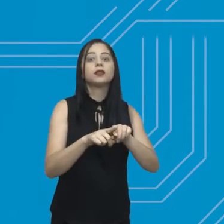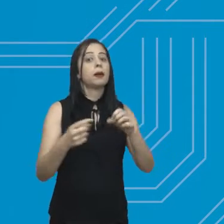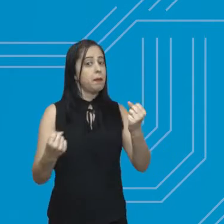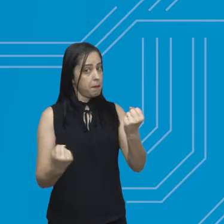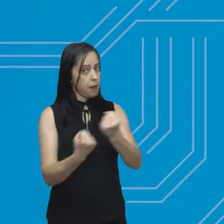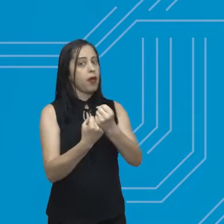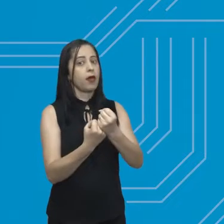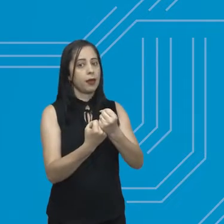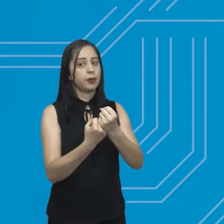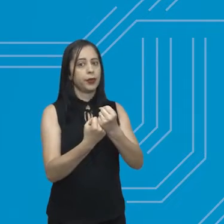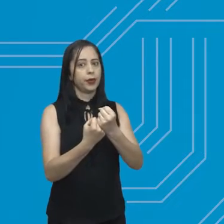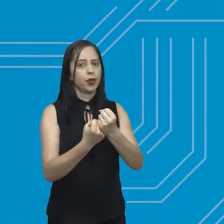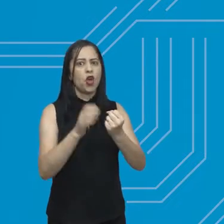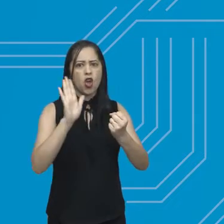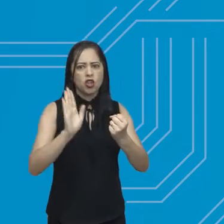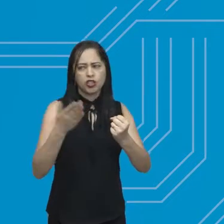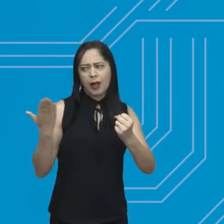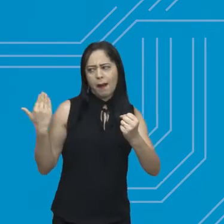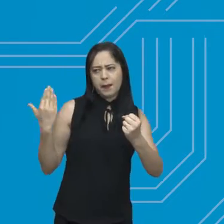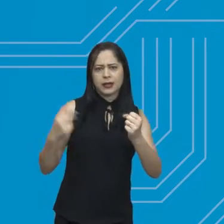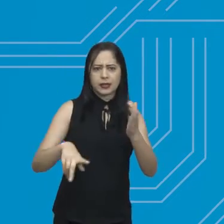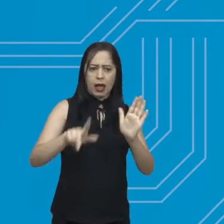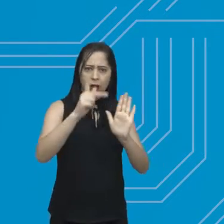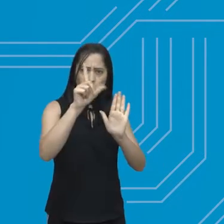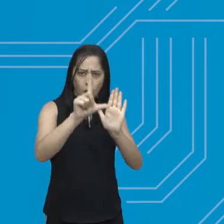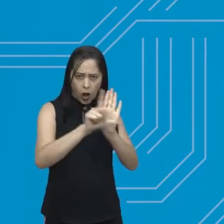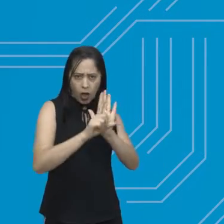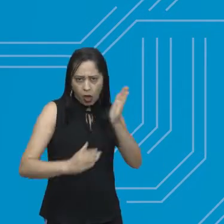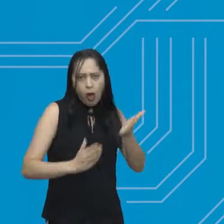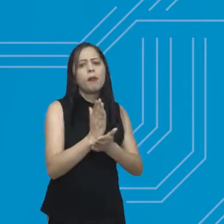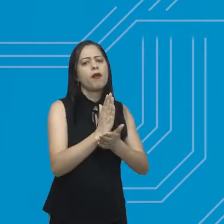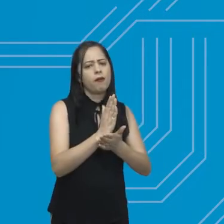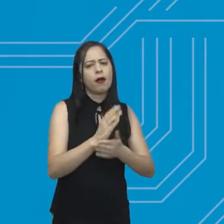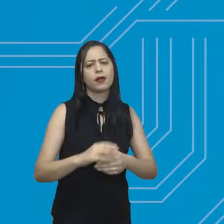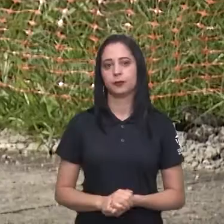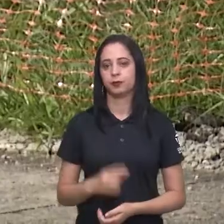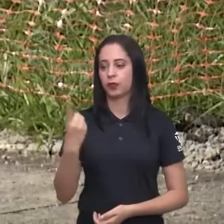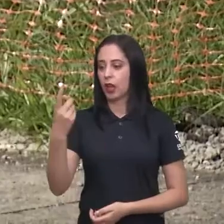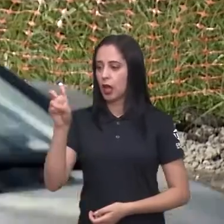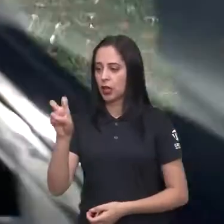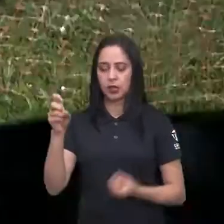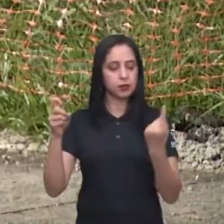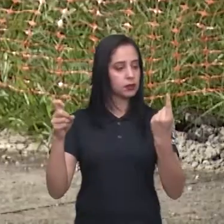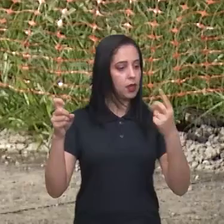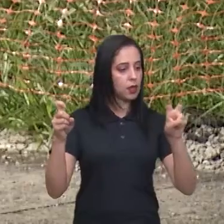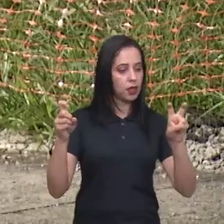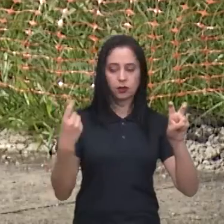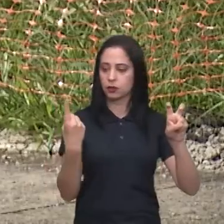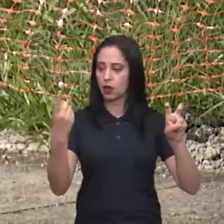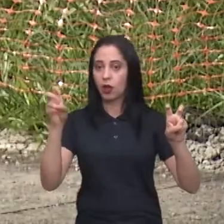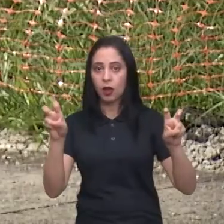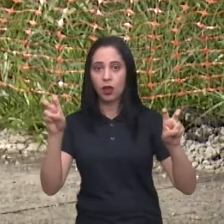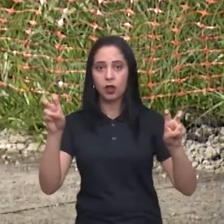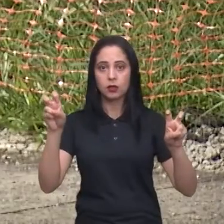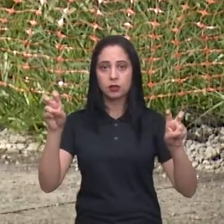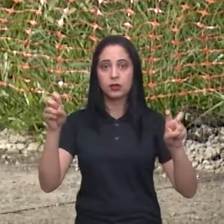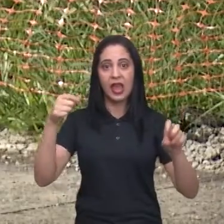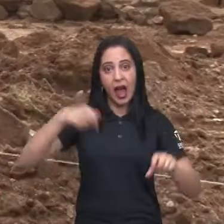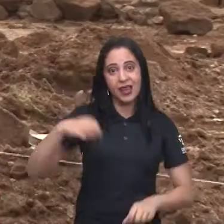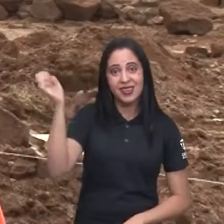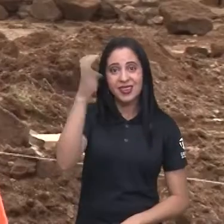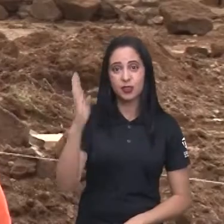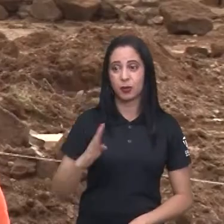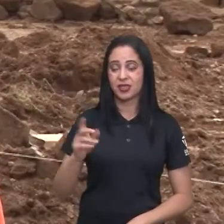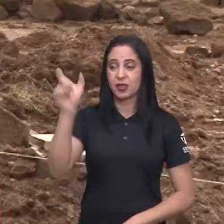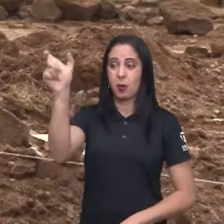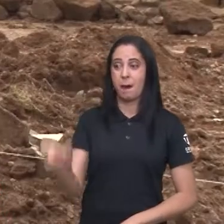a causa. Este tema é fruto até mesmo de uma lei aprovada pelos vereadores. A cada 15 segundos no Brasil,